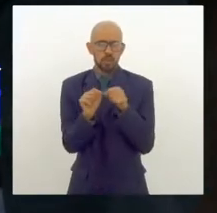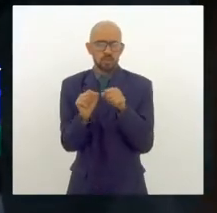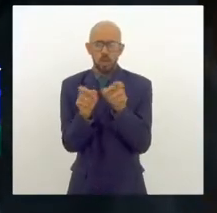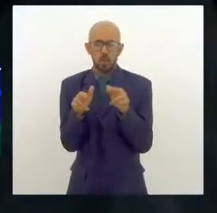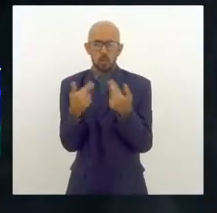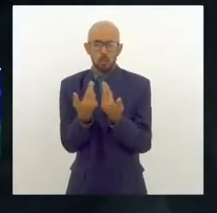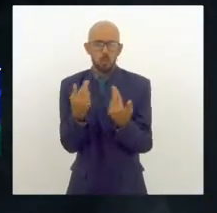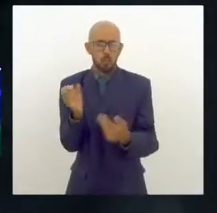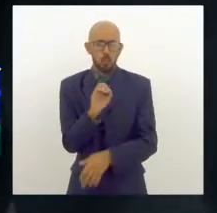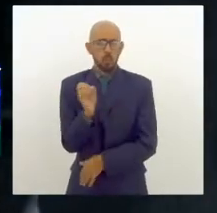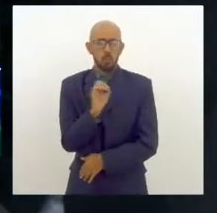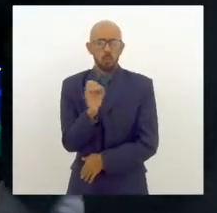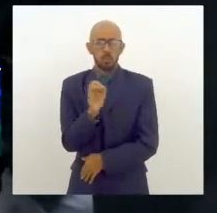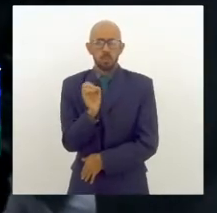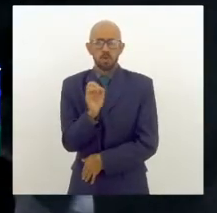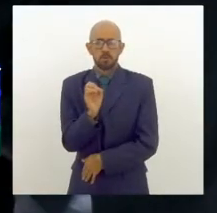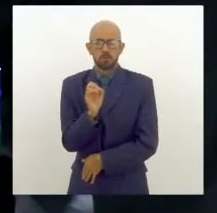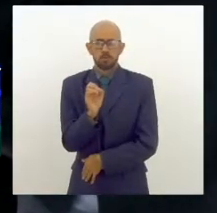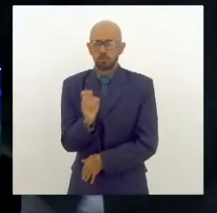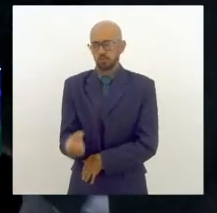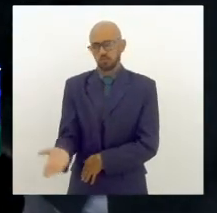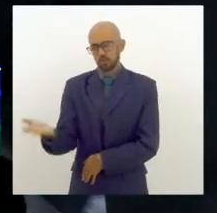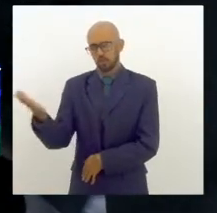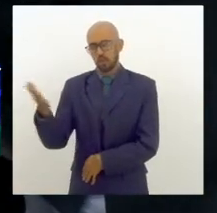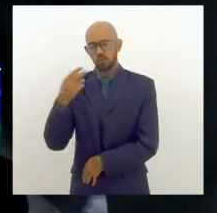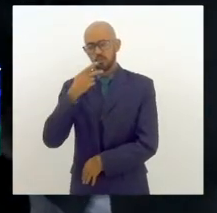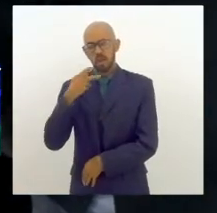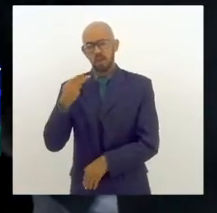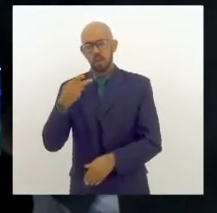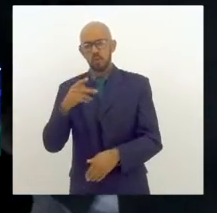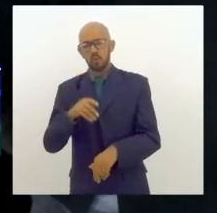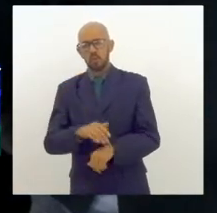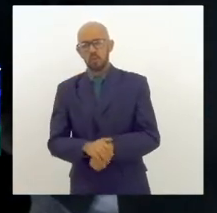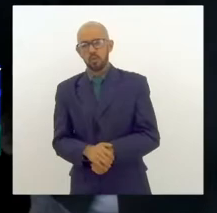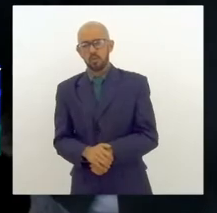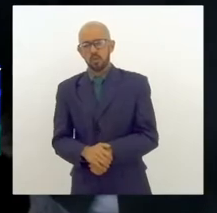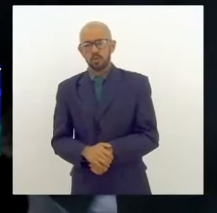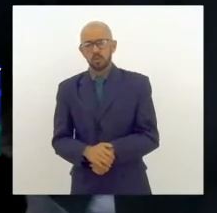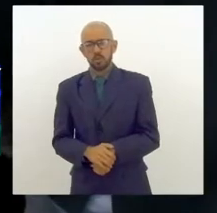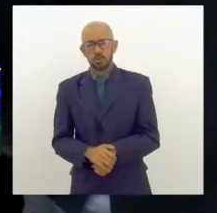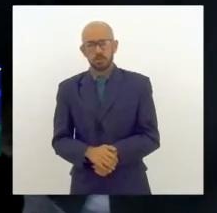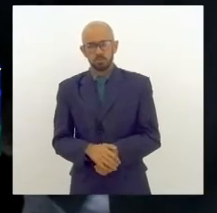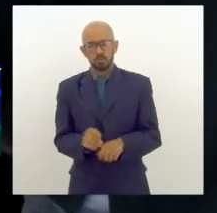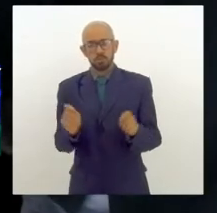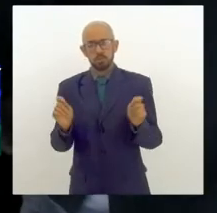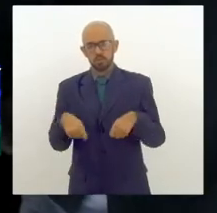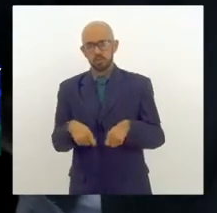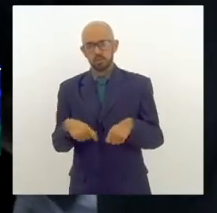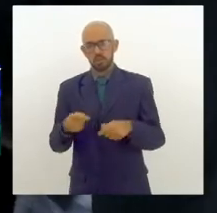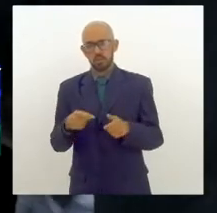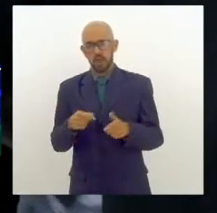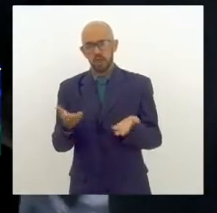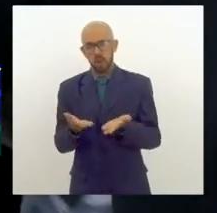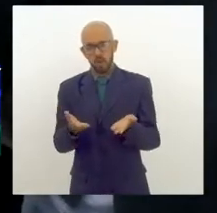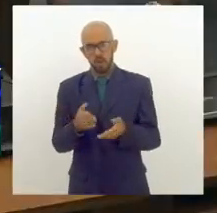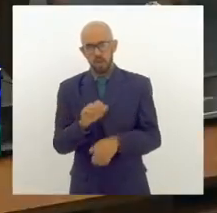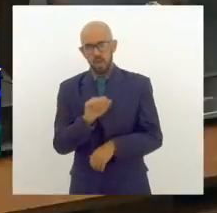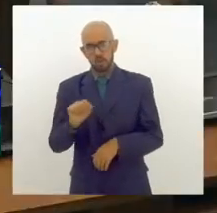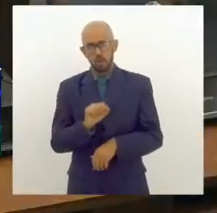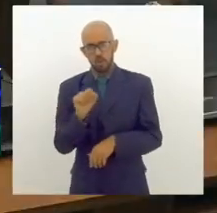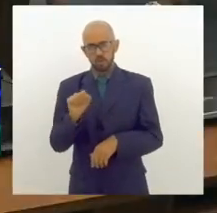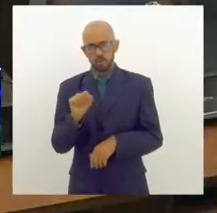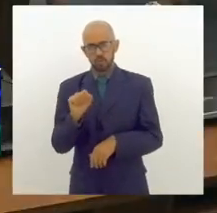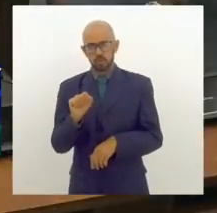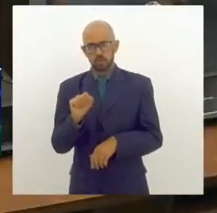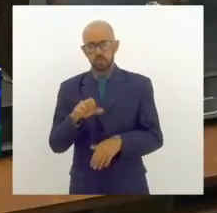reunião. O senhor acabou de dizer que, possivelmente, agora no mês de agosto, trará